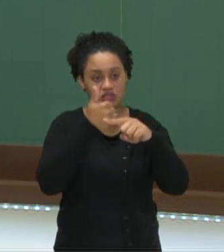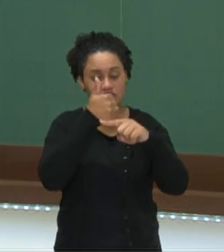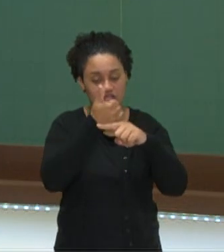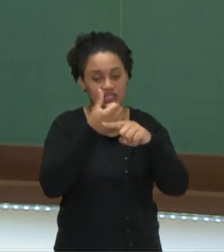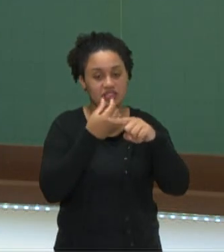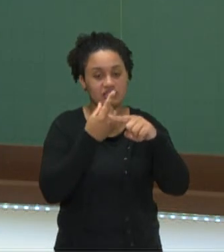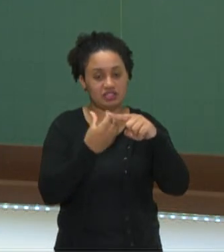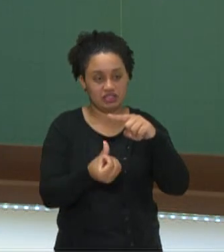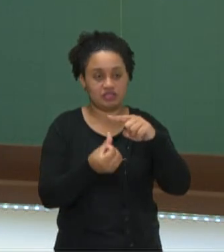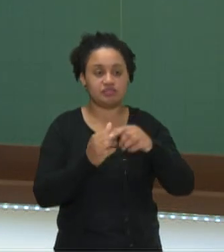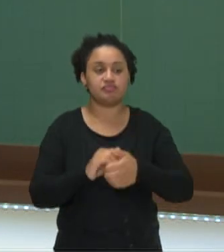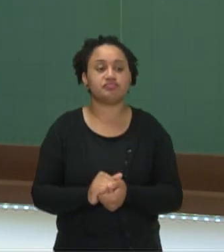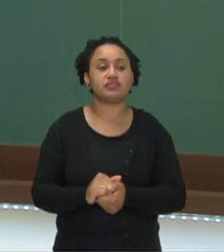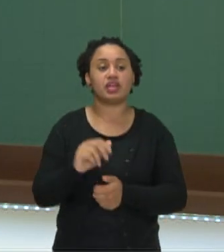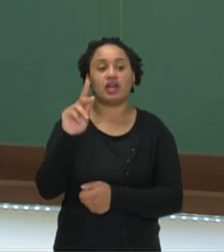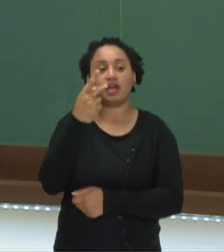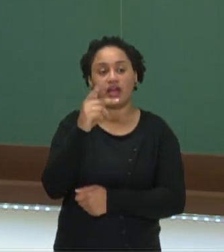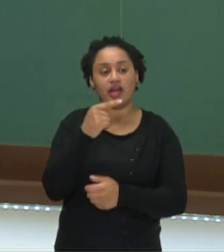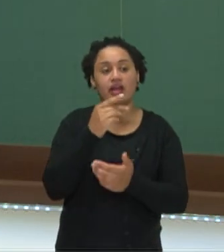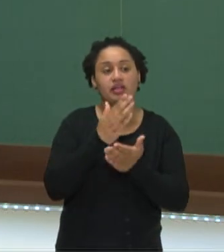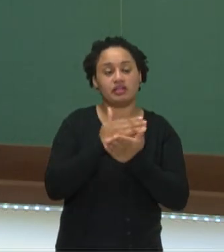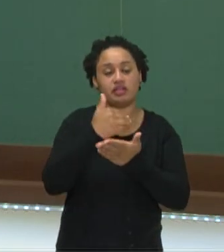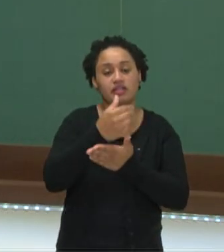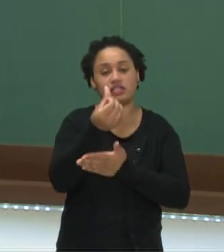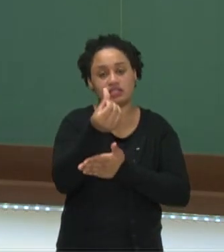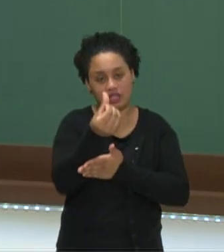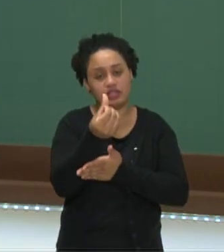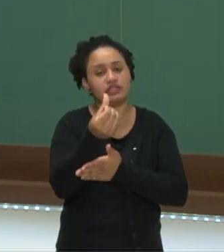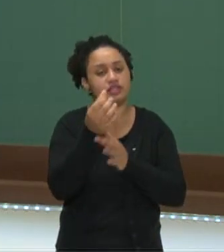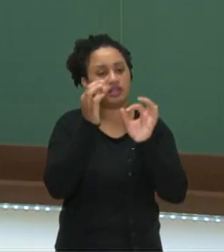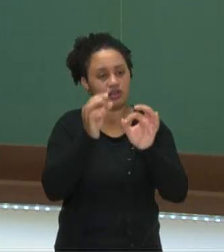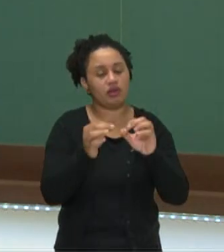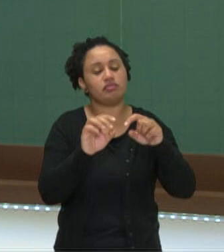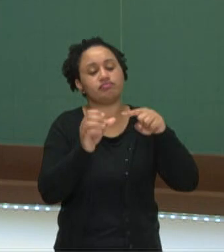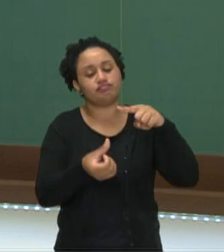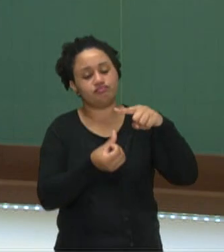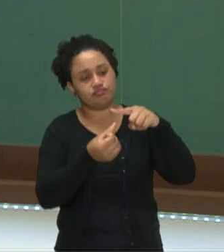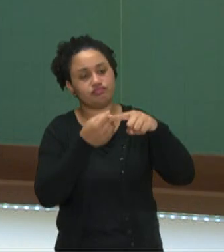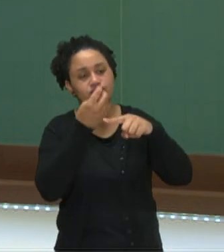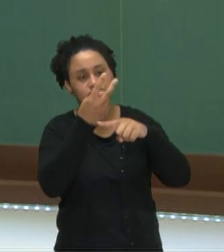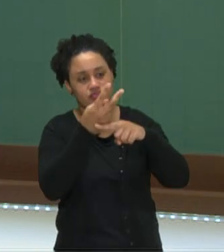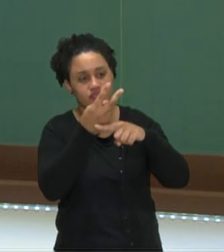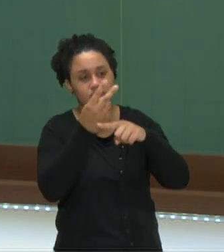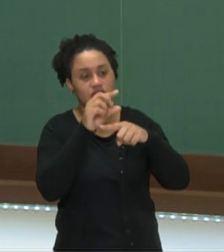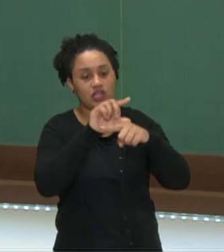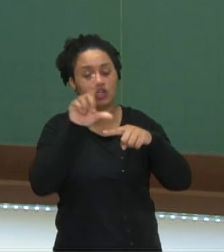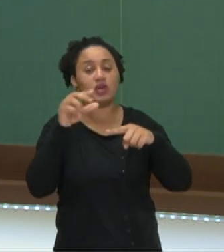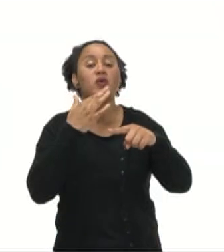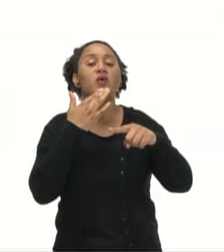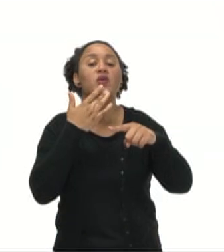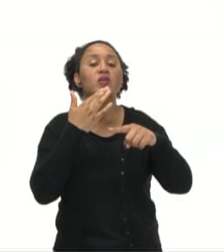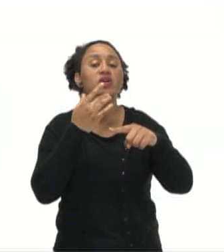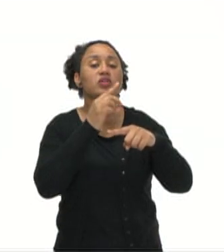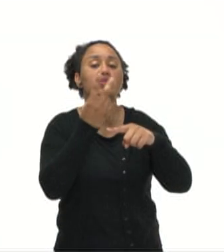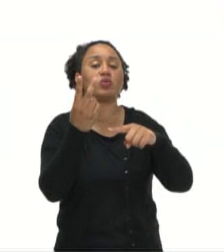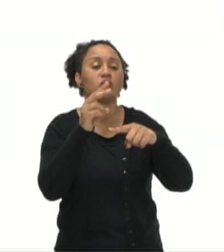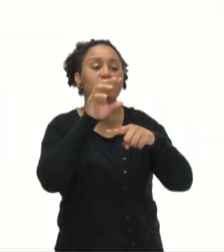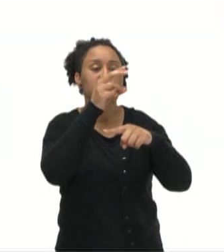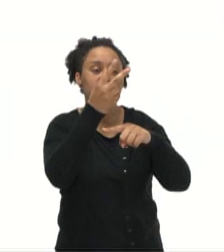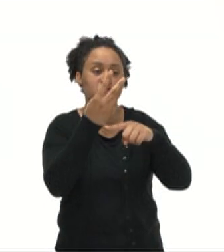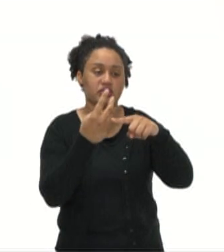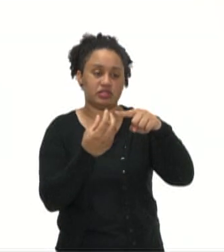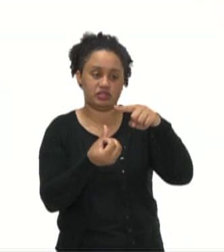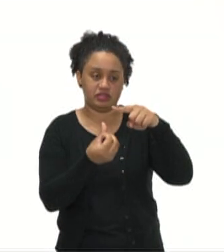a figura foi dividida em 6 partes iguais, então 6 vai embaixo, e foi usado 2 partes coloridas, então o número 2